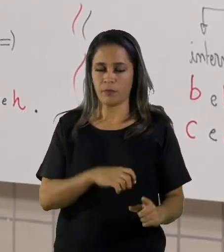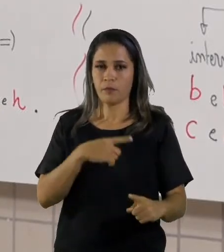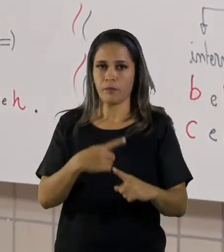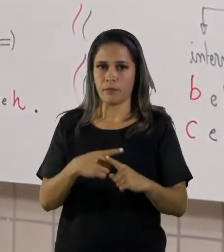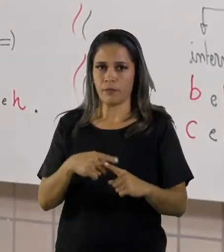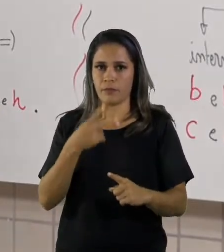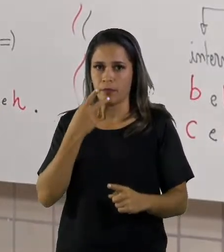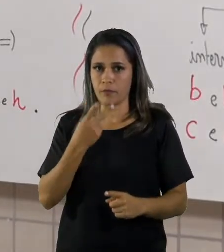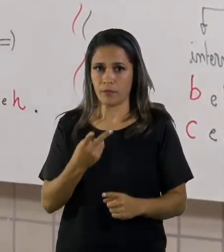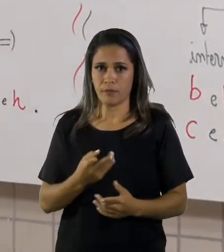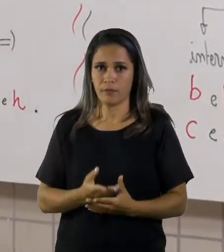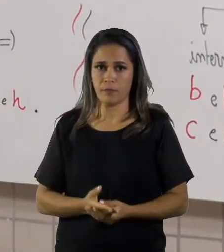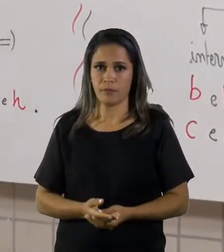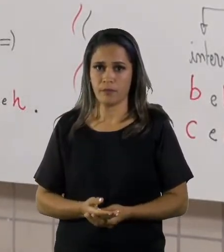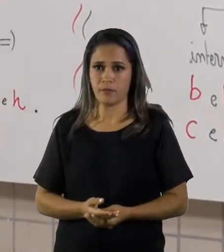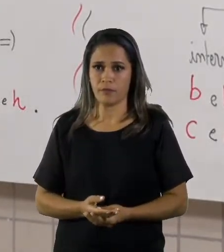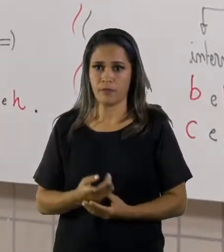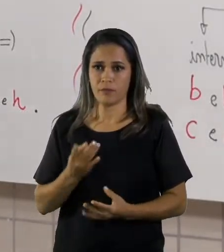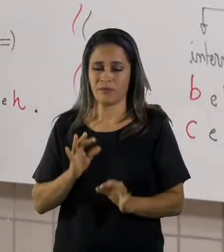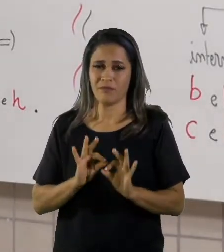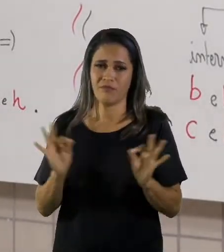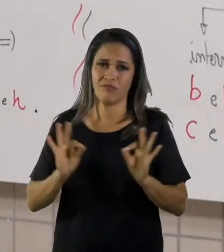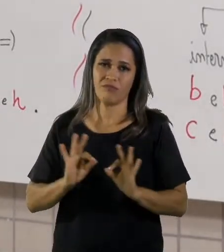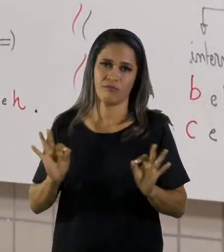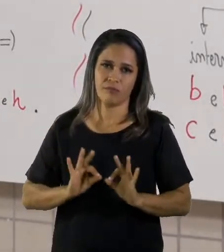isso? Simples.